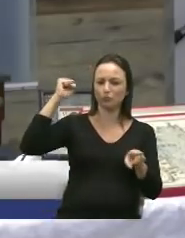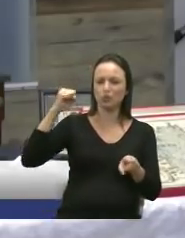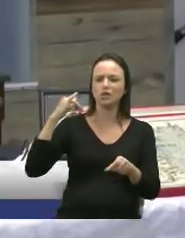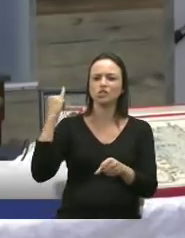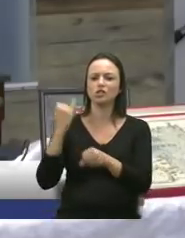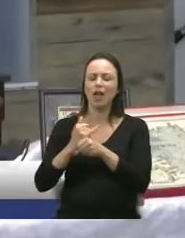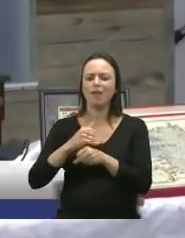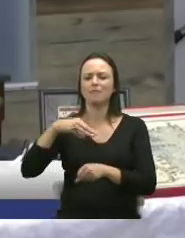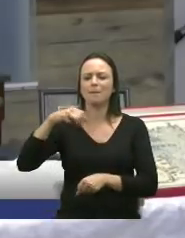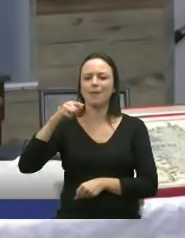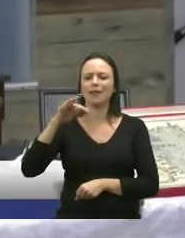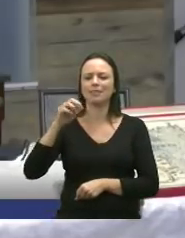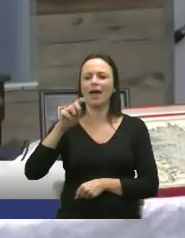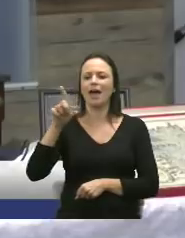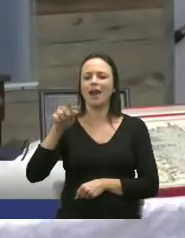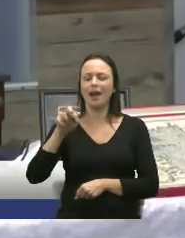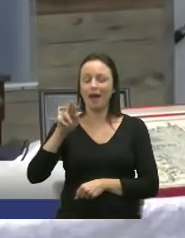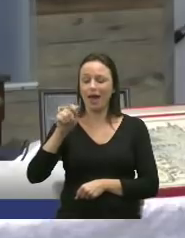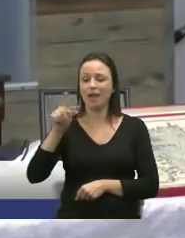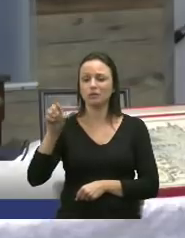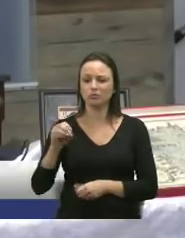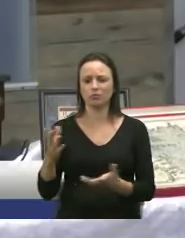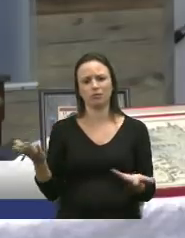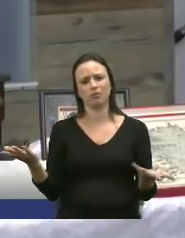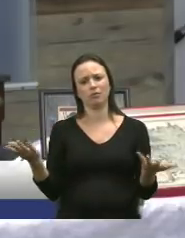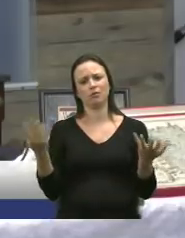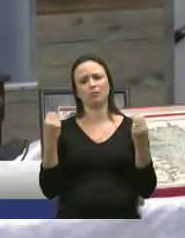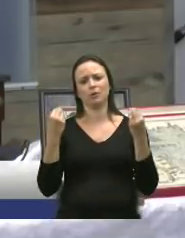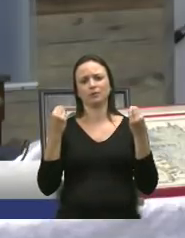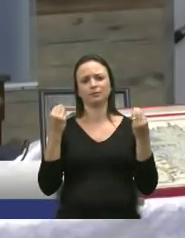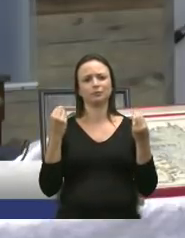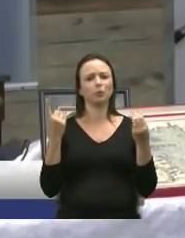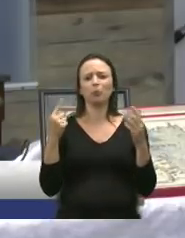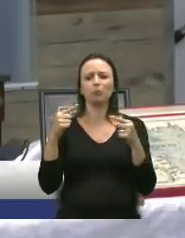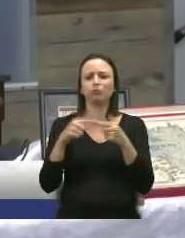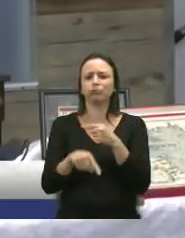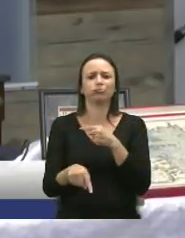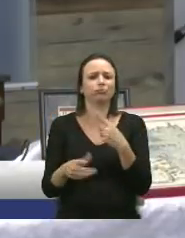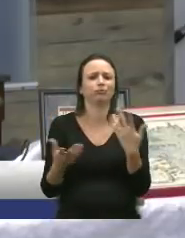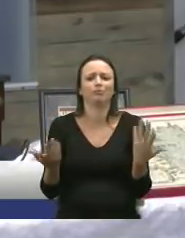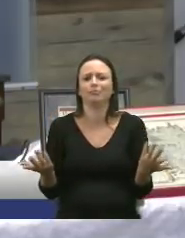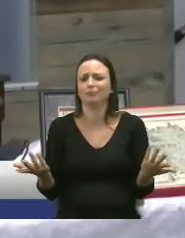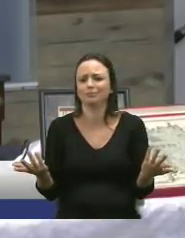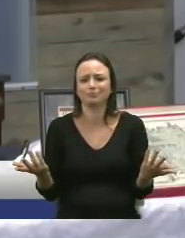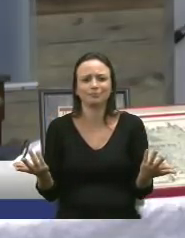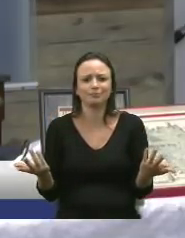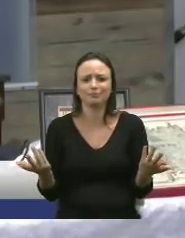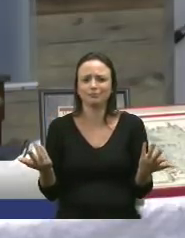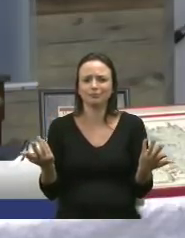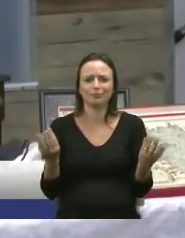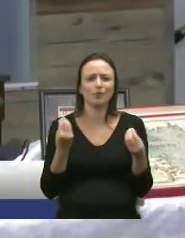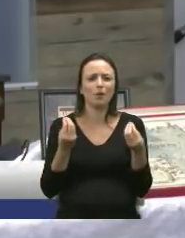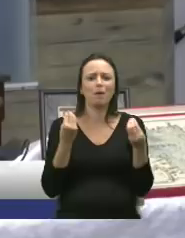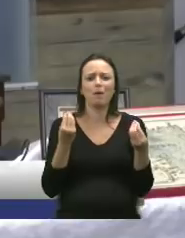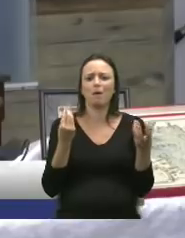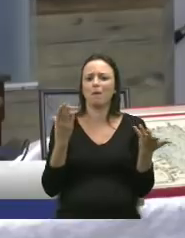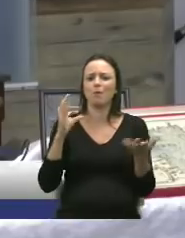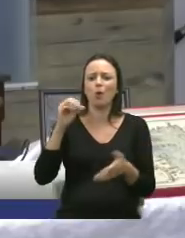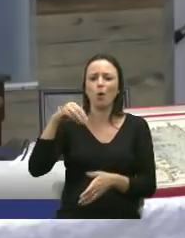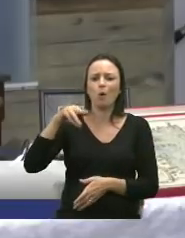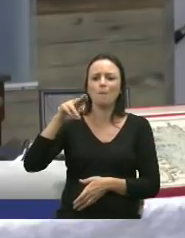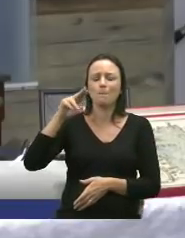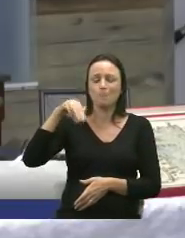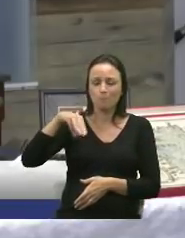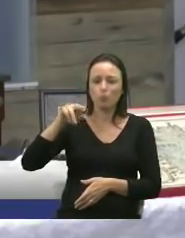Matarazzo. Meu Deus! Não cabe na lógica o industrial Matarazzo ser comunista. Mas